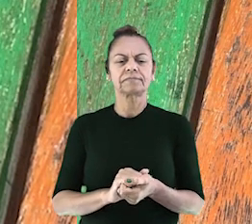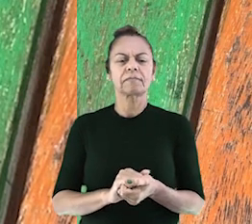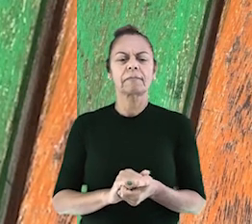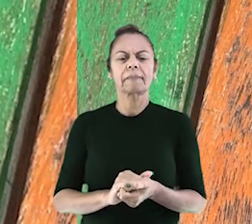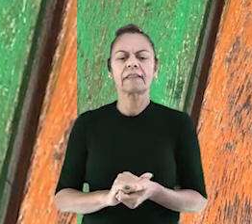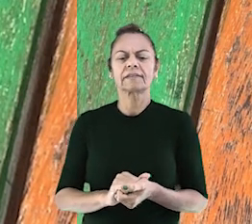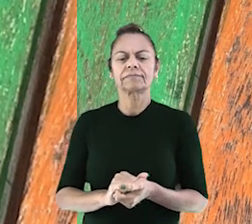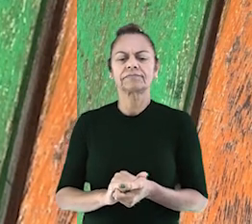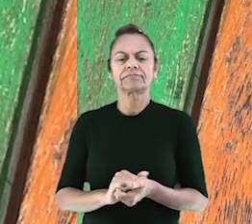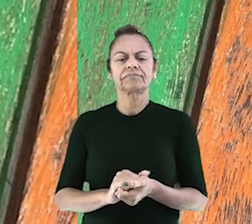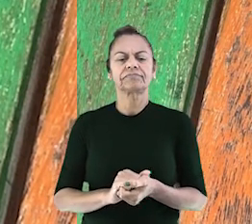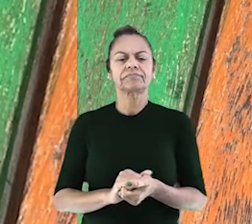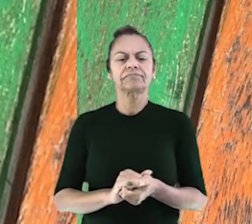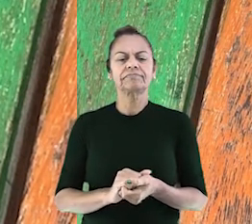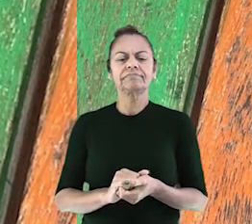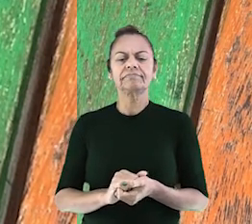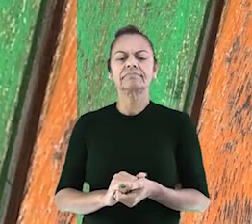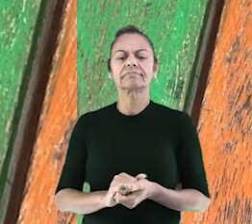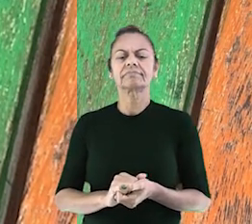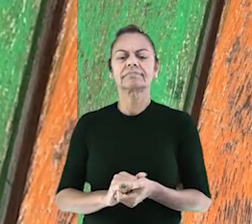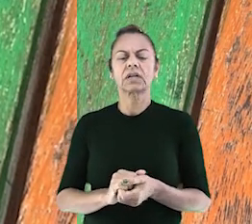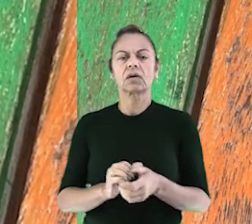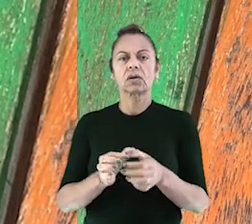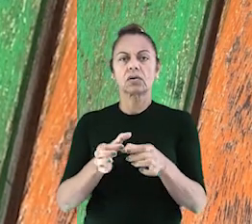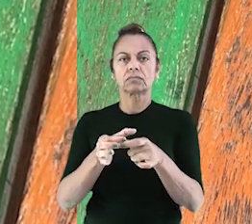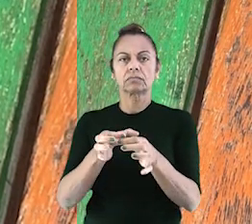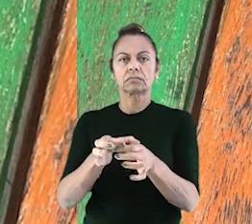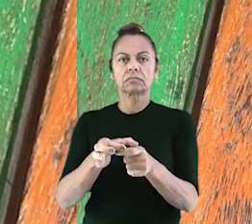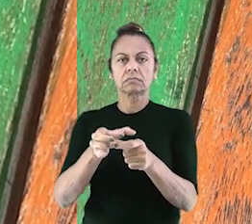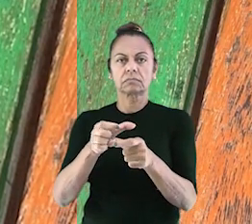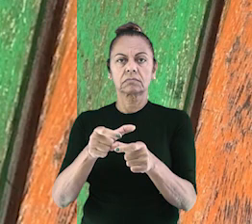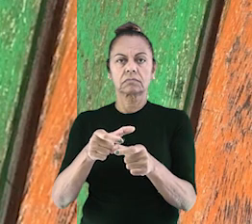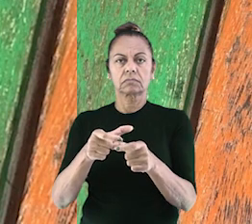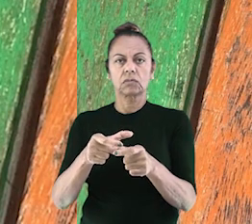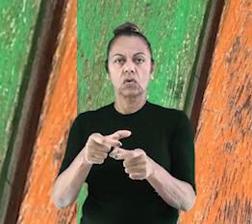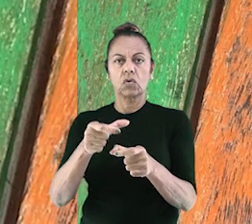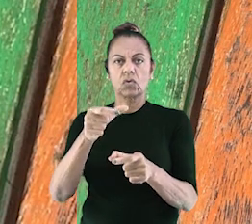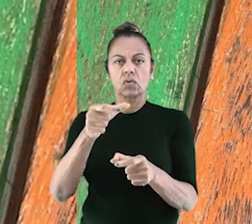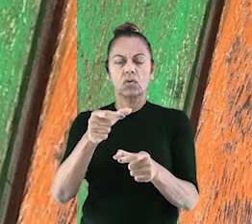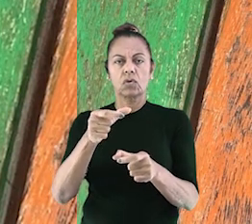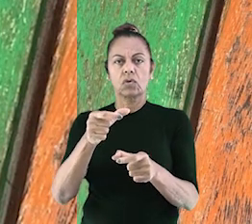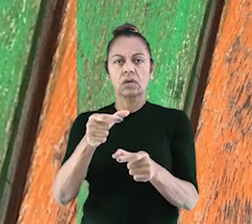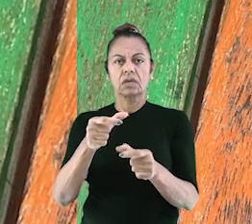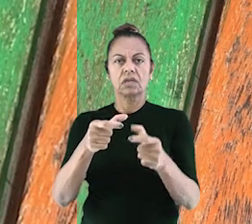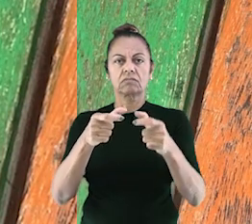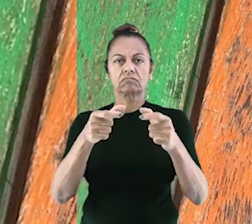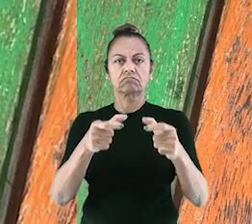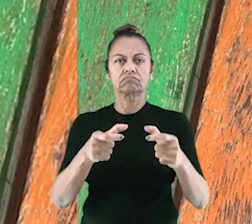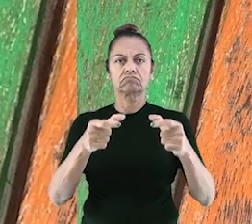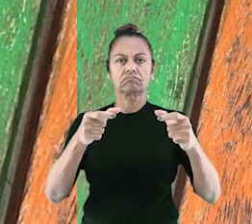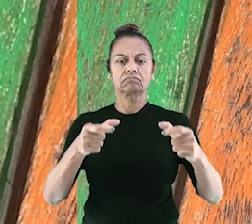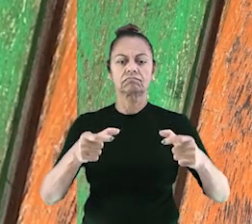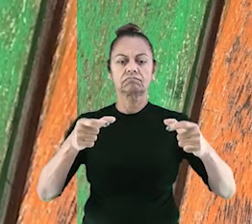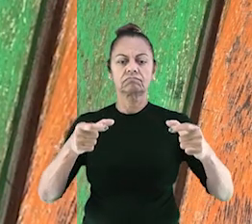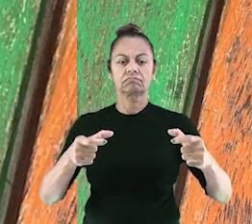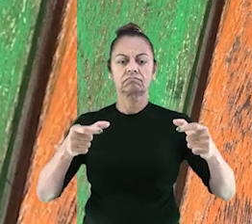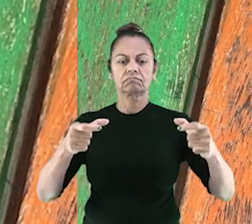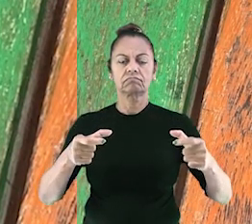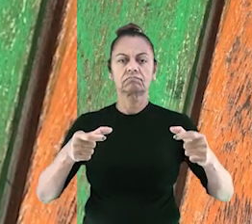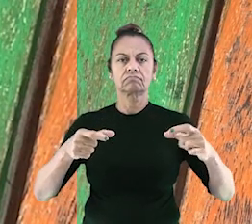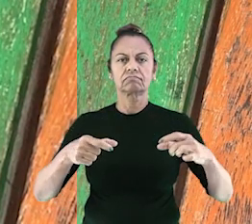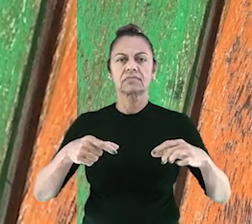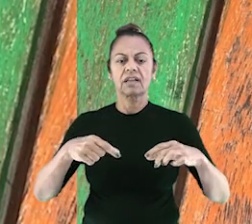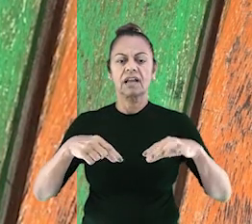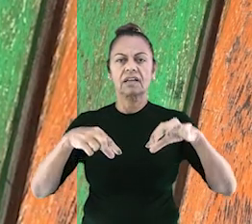recortes para onde vai encaixar um rolinho no outro. É fácil, é só pegar a tesoura e fazer